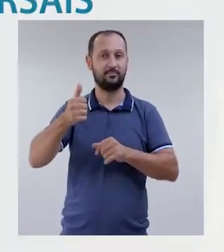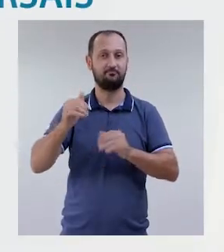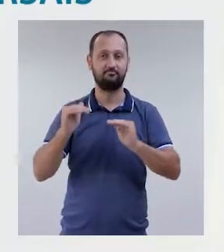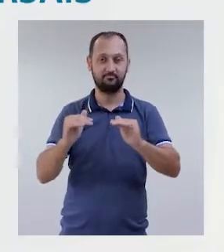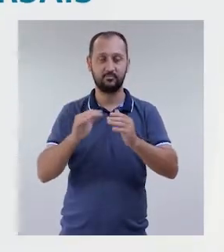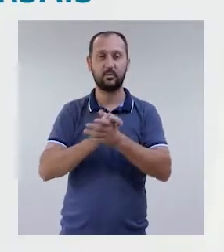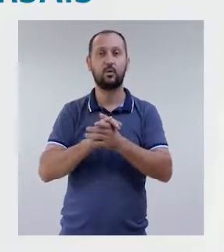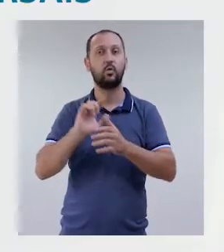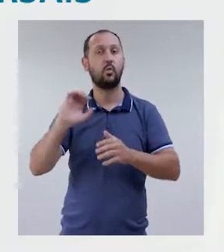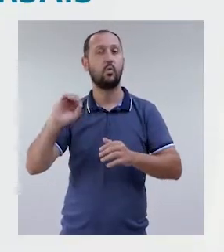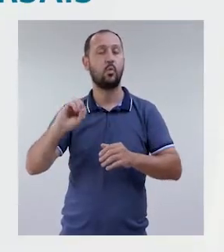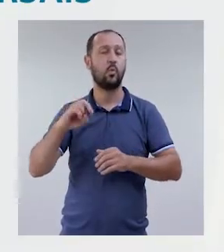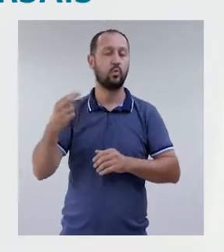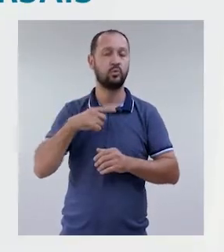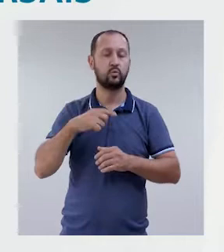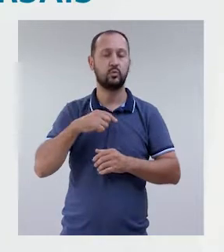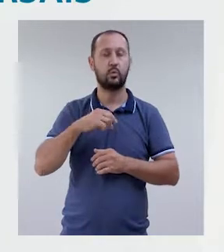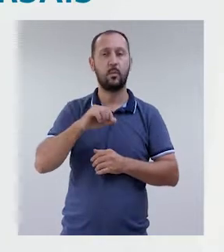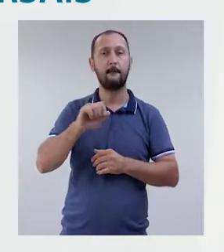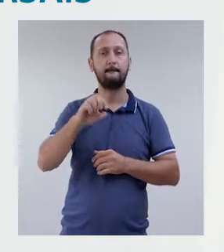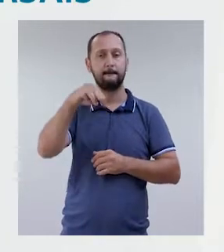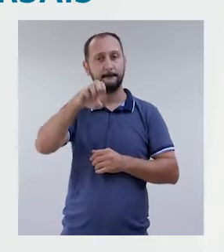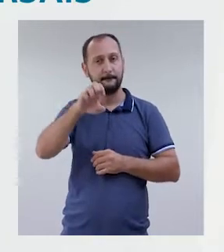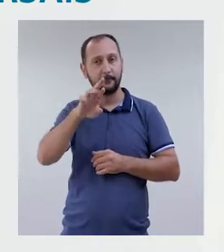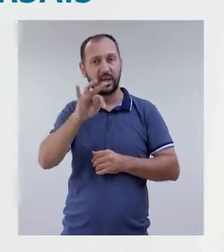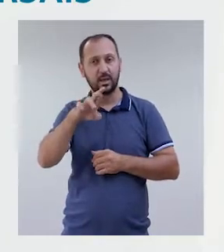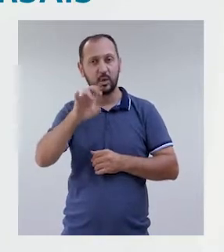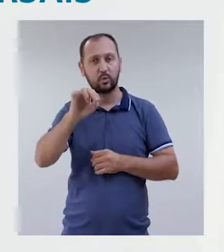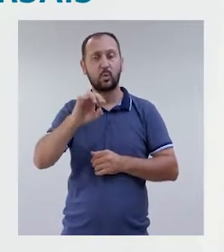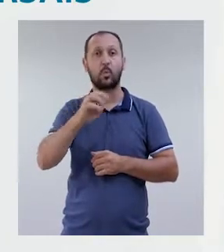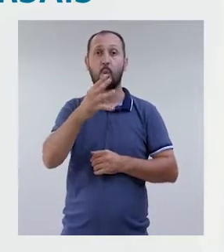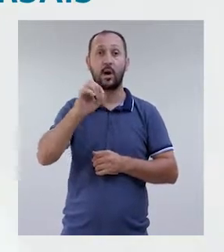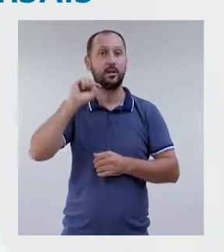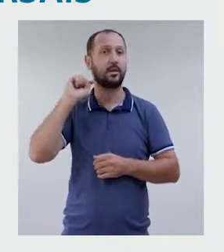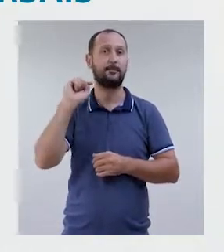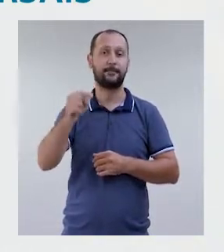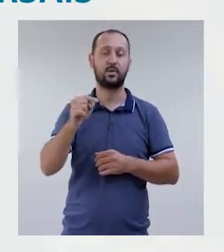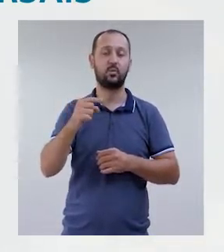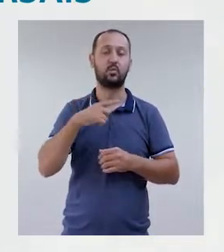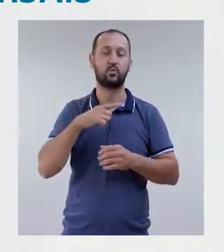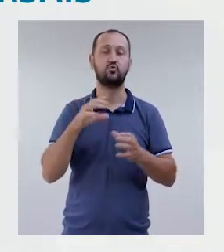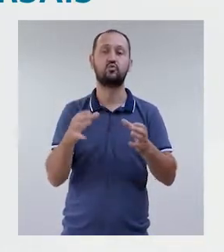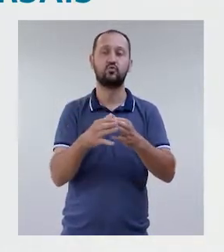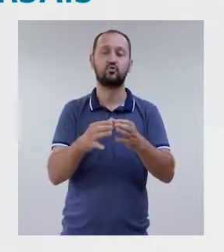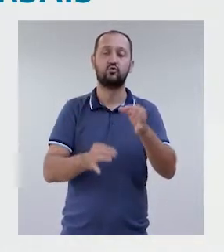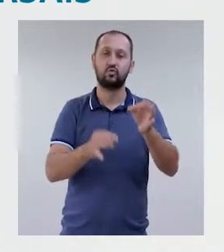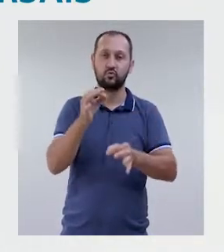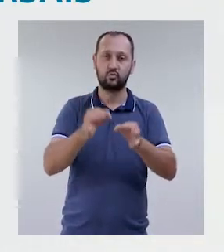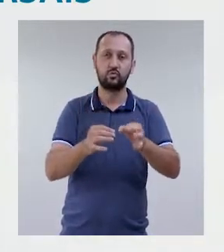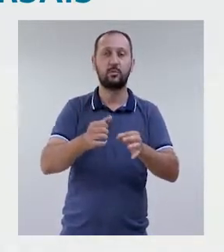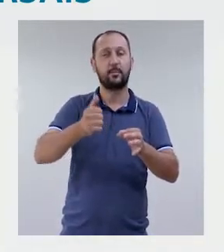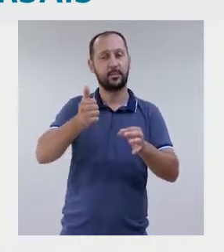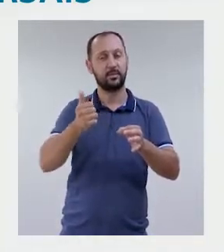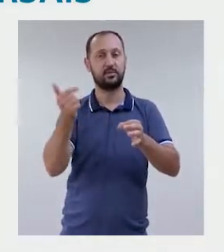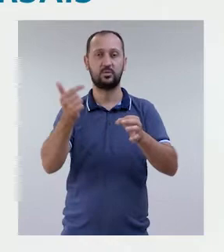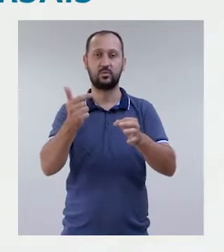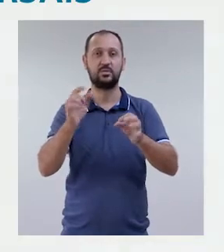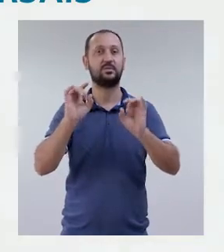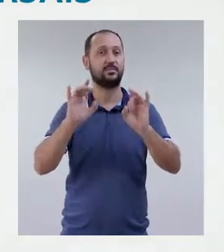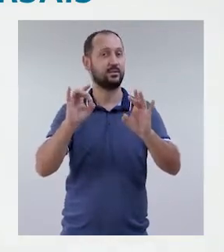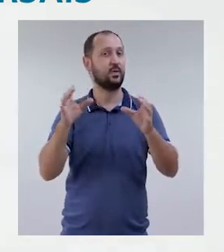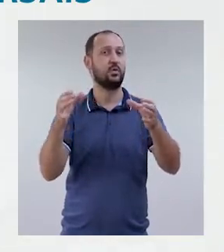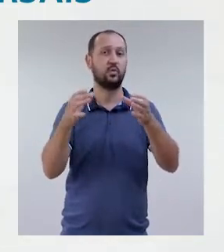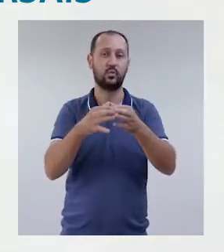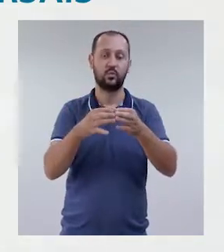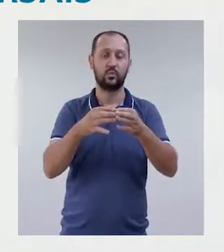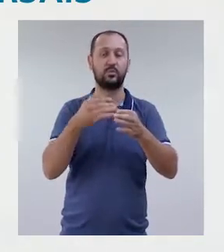julgamentos com mérito, por outro lado, superam os 140 mil, englobando os juizados especiais, o primeiro e segundo graus e